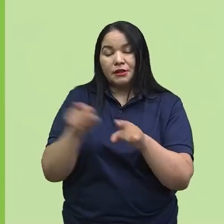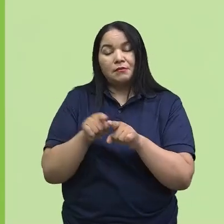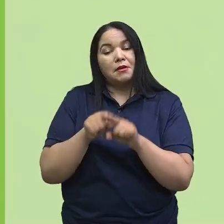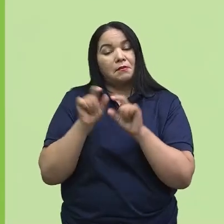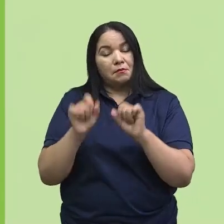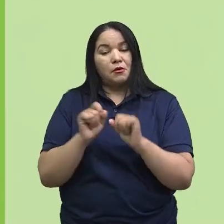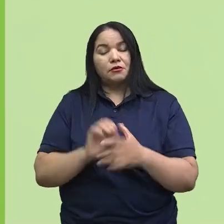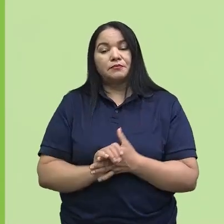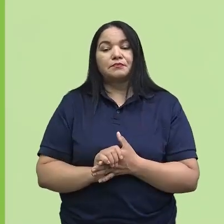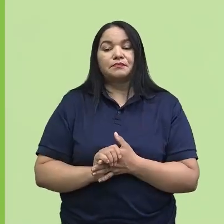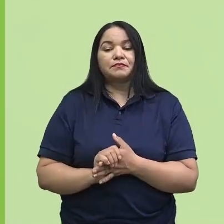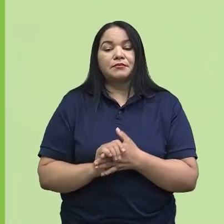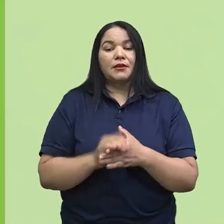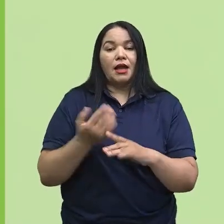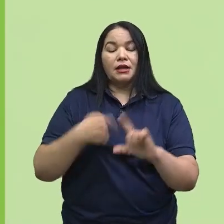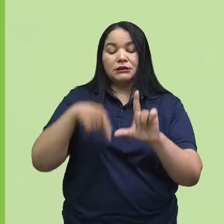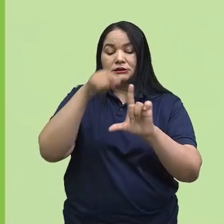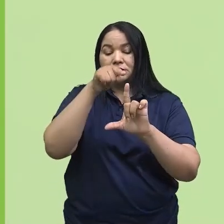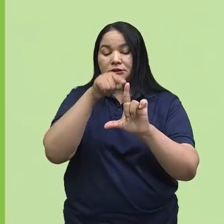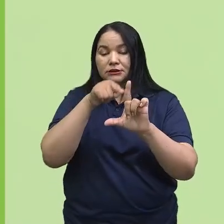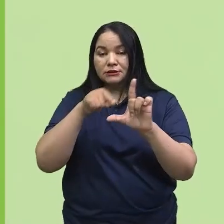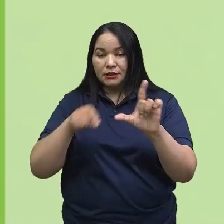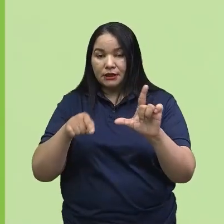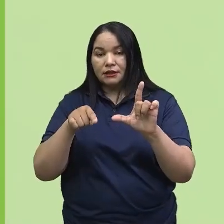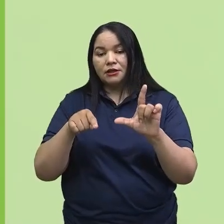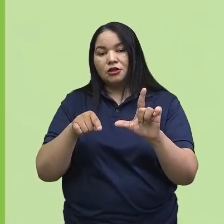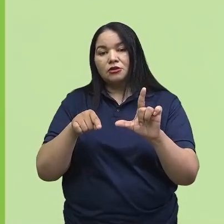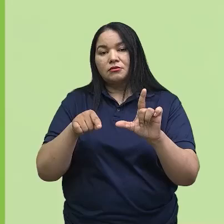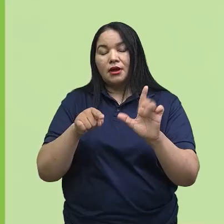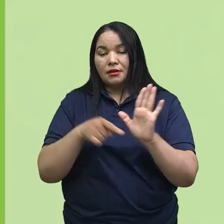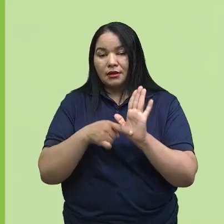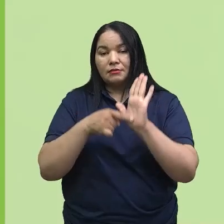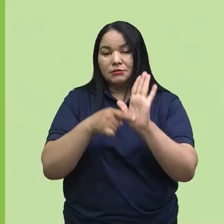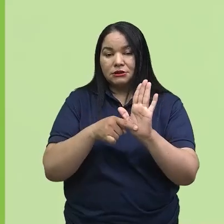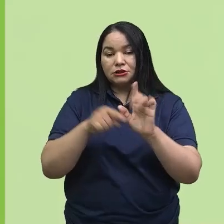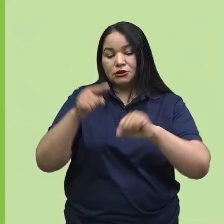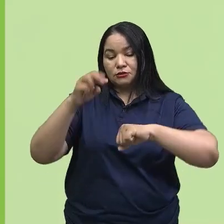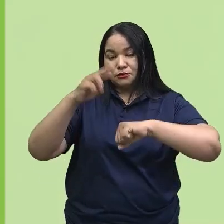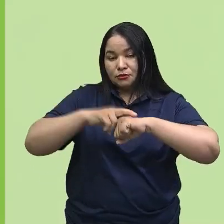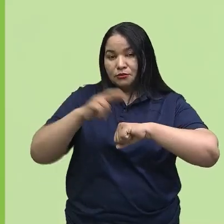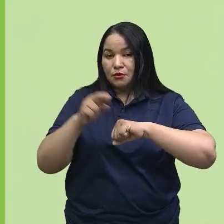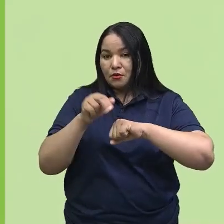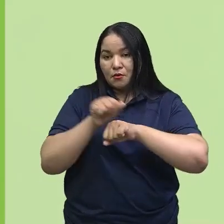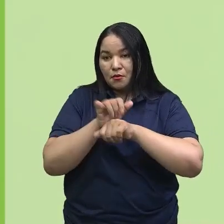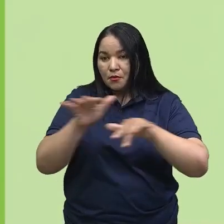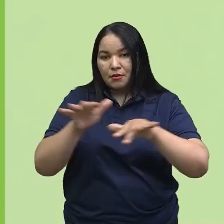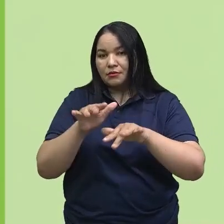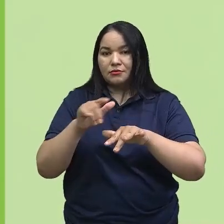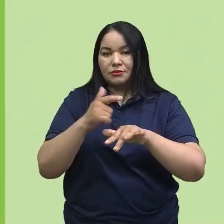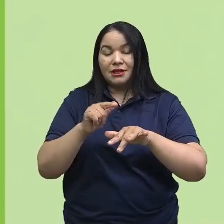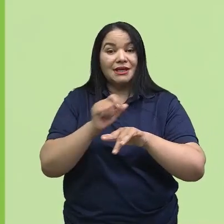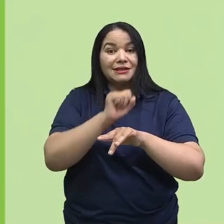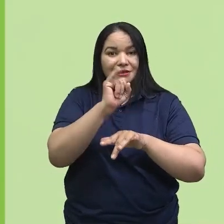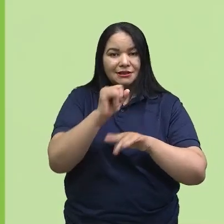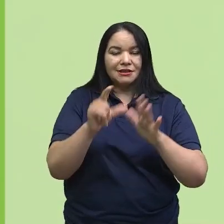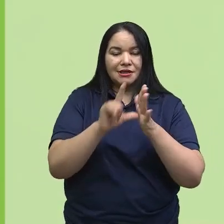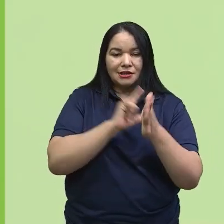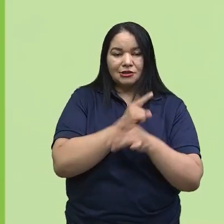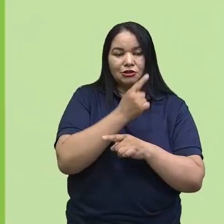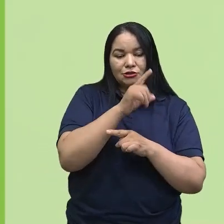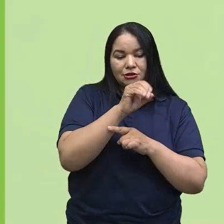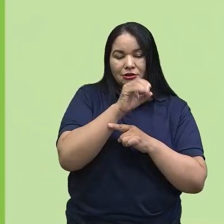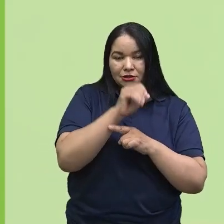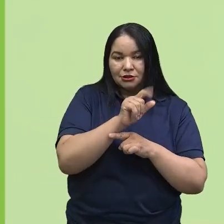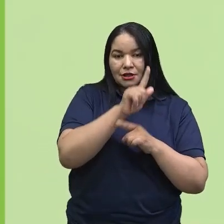Vai ter não vai apresentar mais aquela radioatividade, tá? Então, se existia 100 gramas